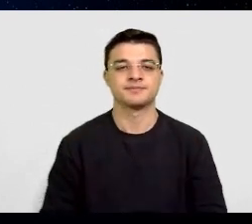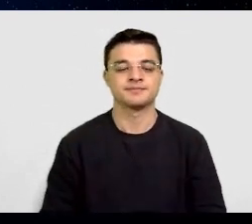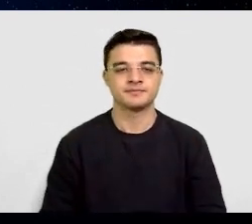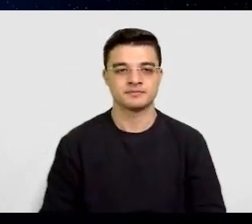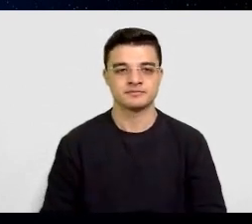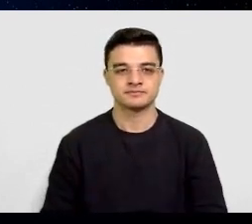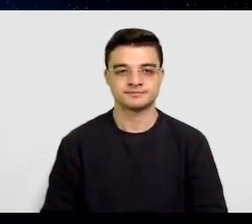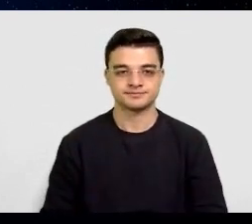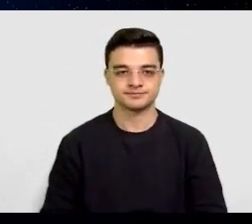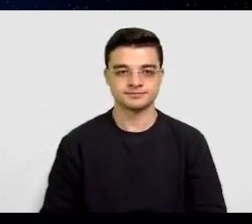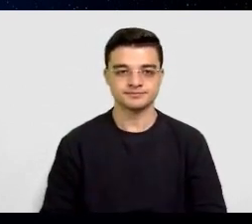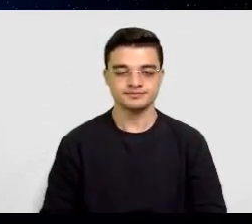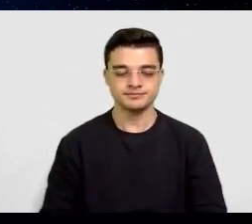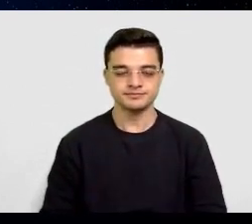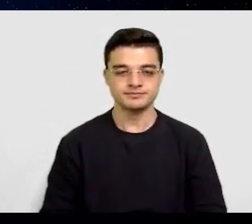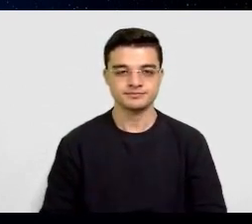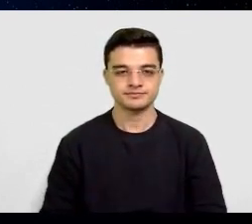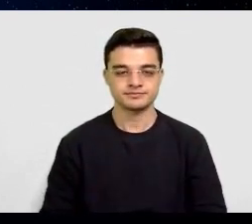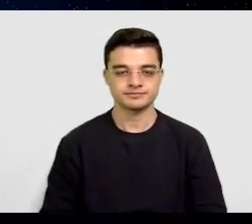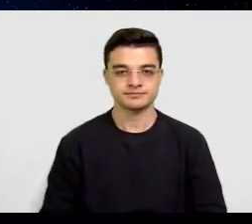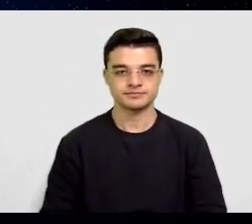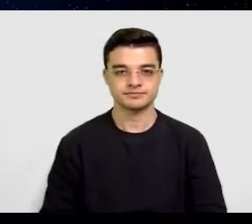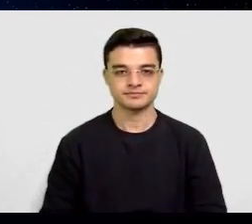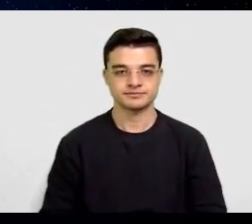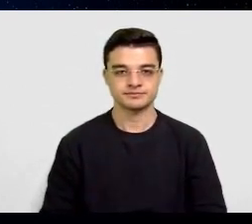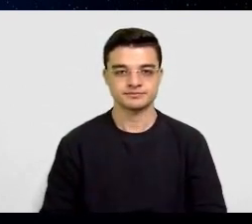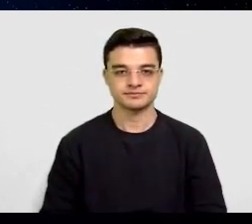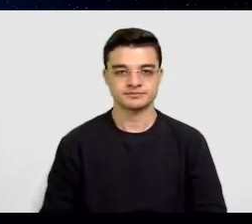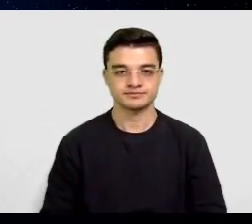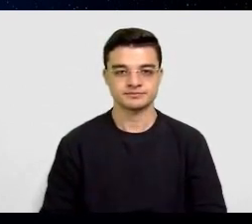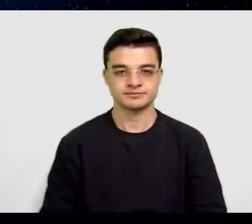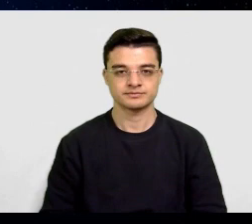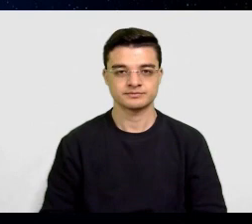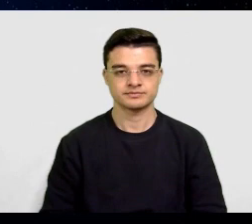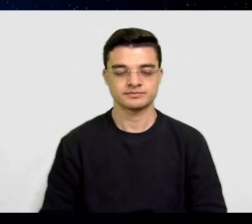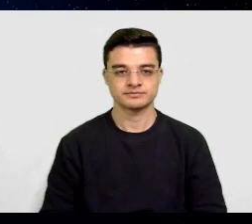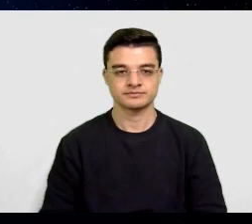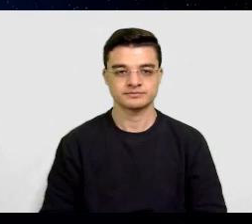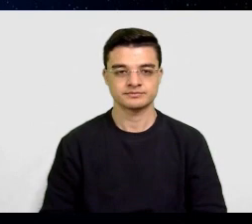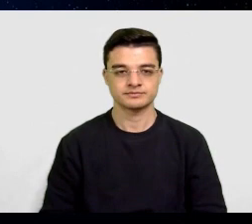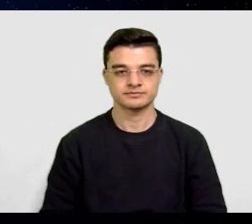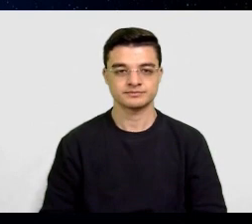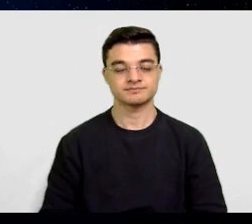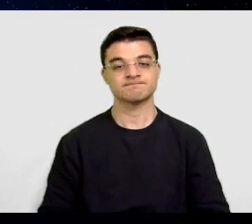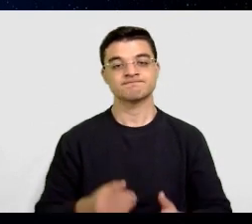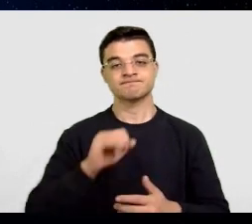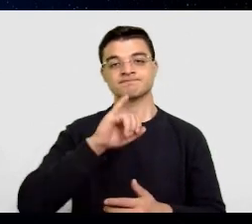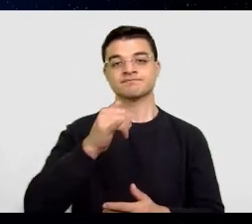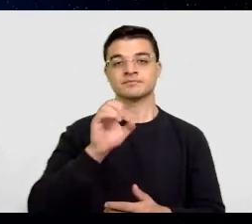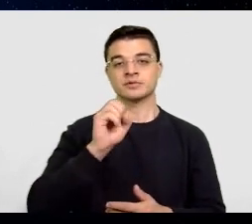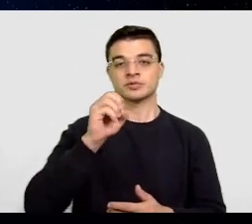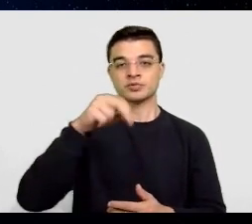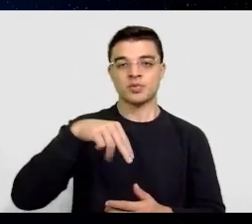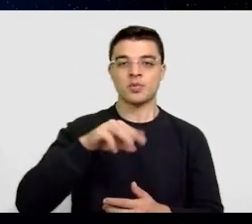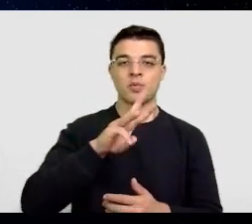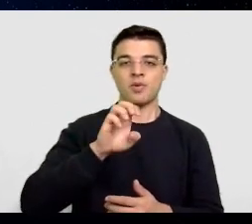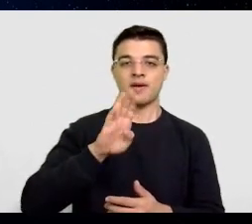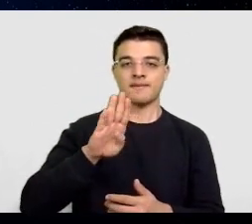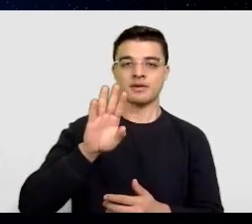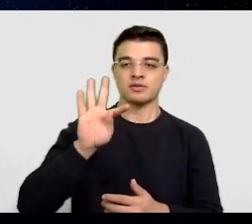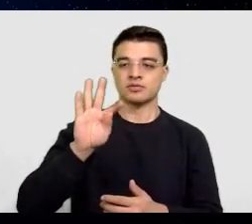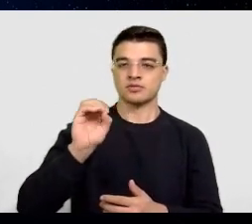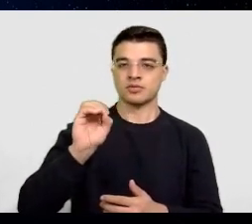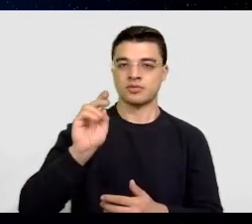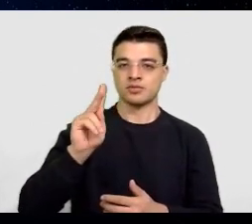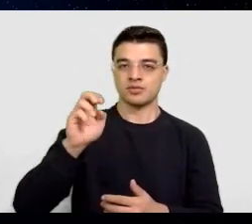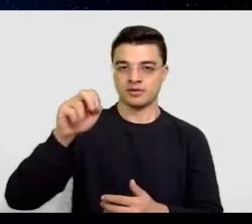Ok, então aqui, como eu falei, eu exploro o JSON Web Token, o Server-Side Request Forgery,